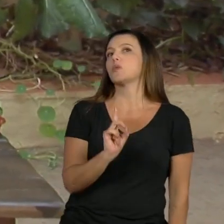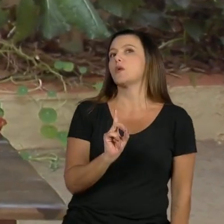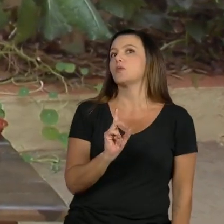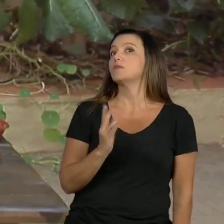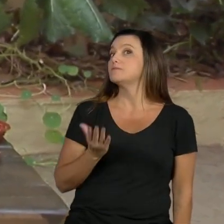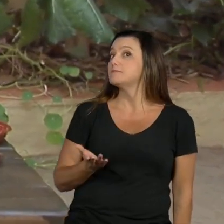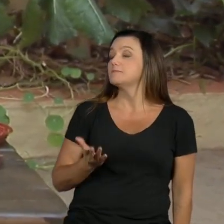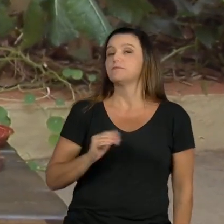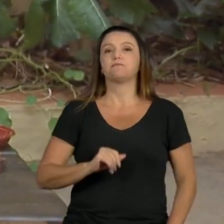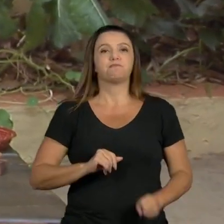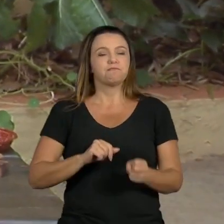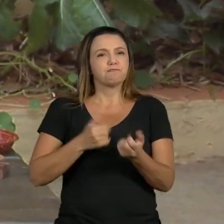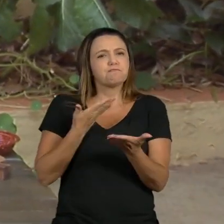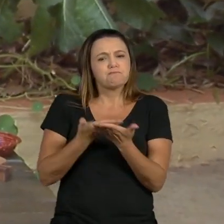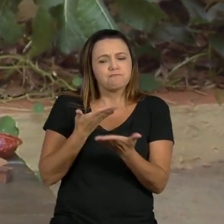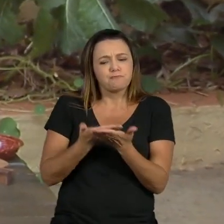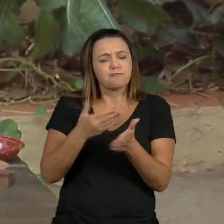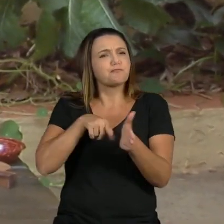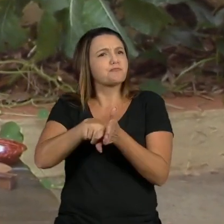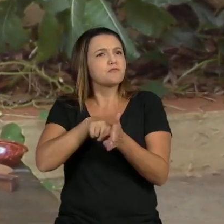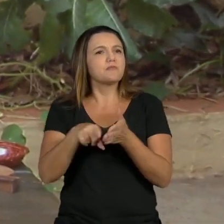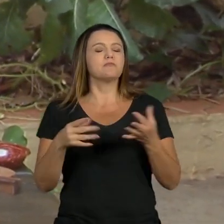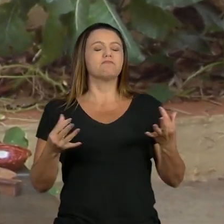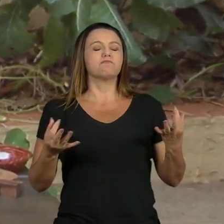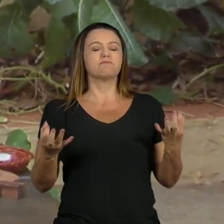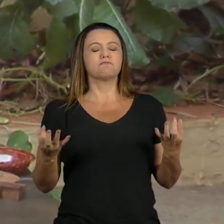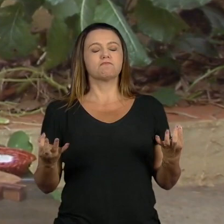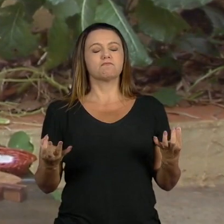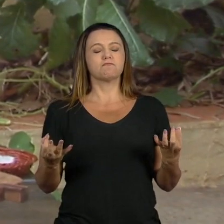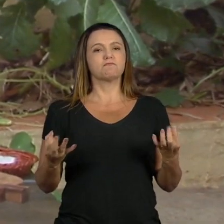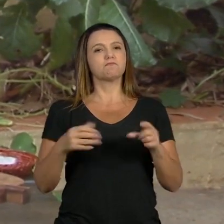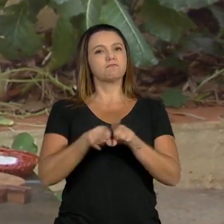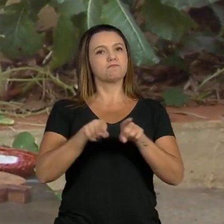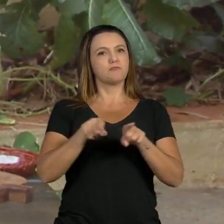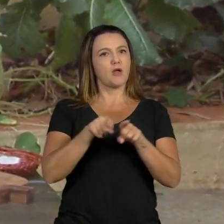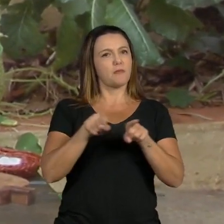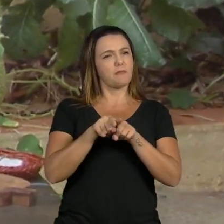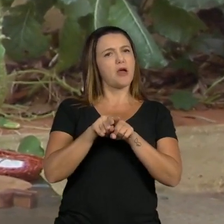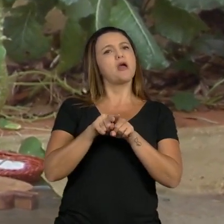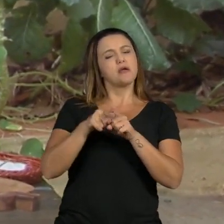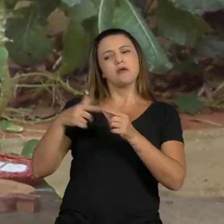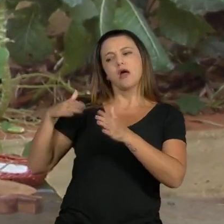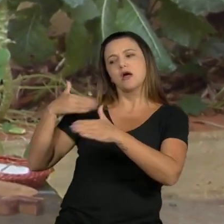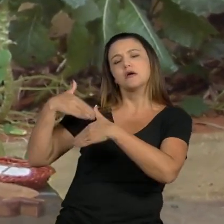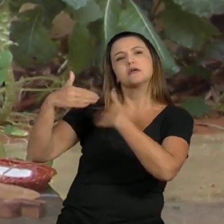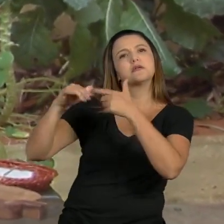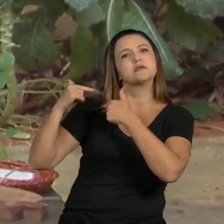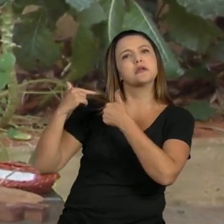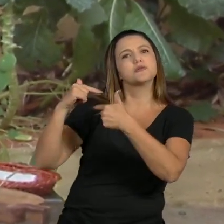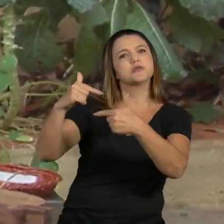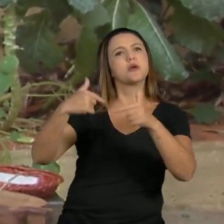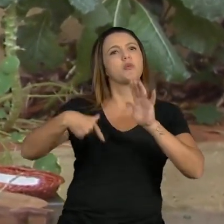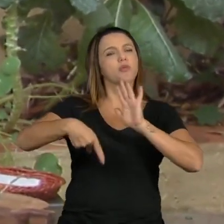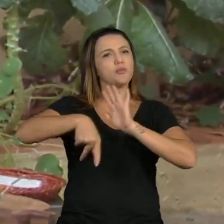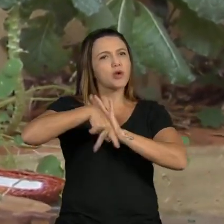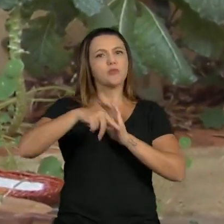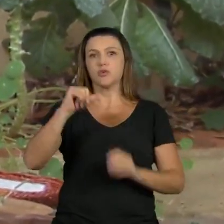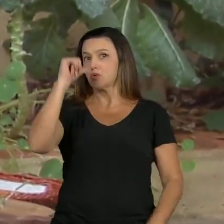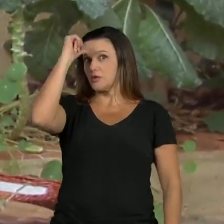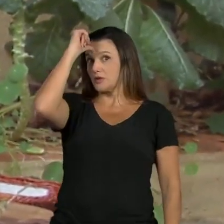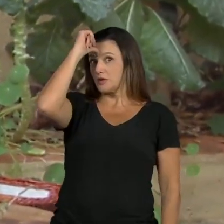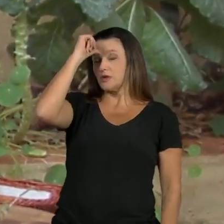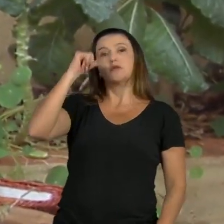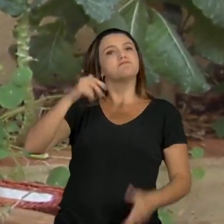Os estudos de Yoga e Ayurveda, medicina tradicional indiana, estimularam Marcela a buscar receitas para fazer